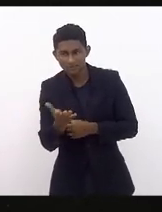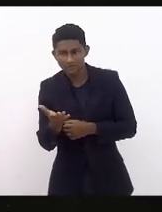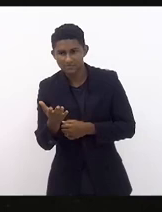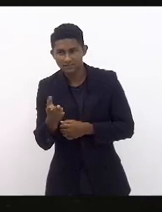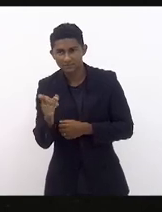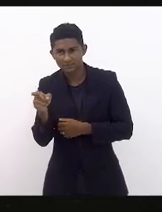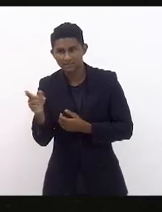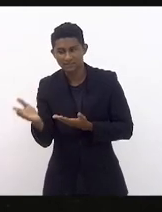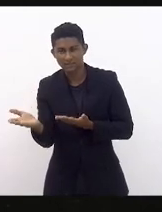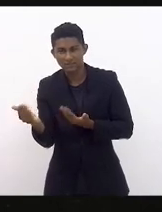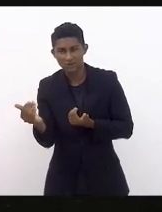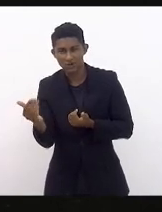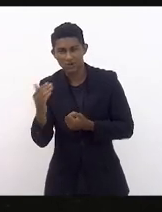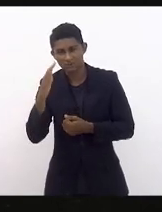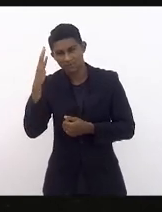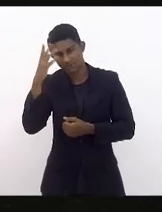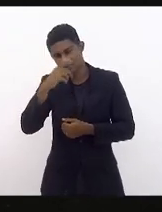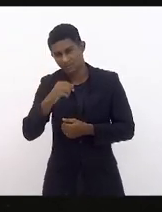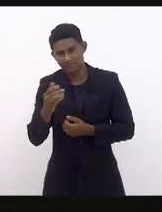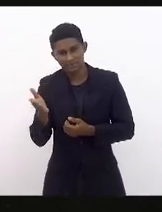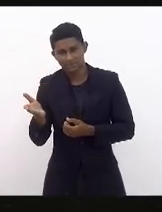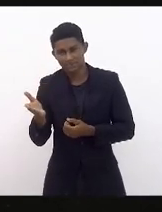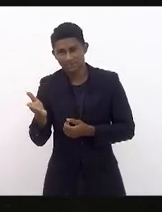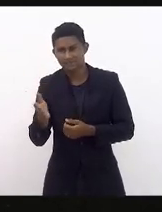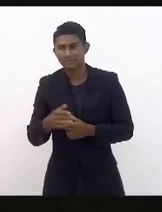essa jovem linda, bonita, que